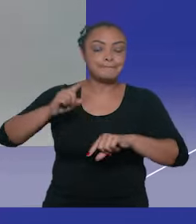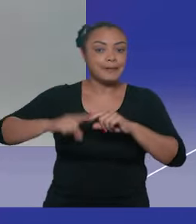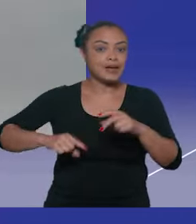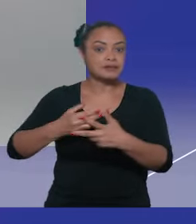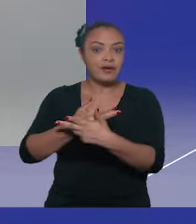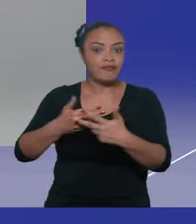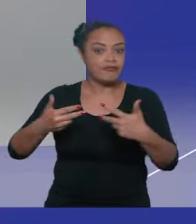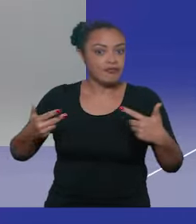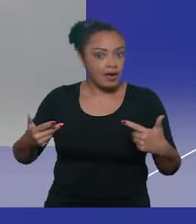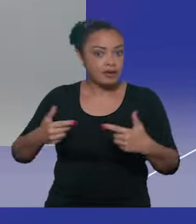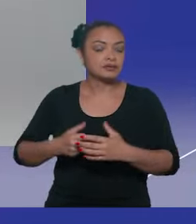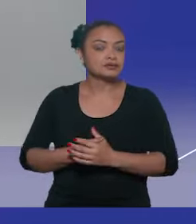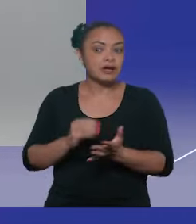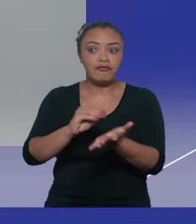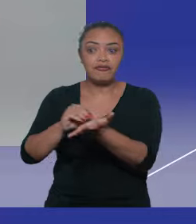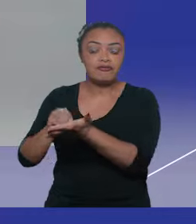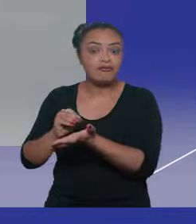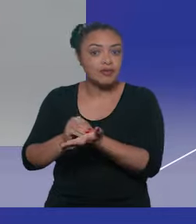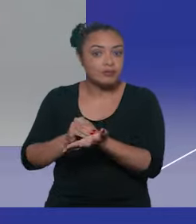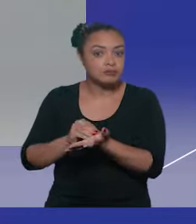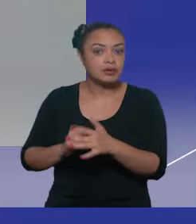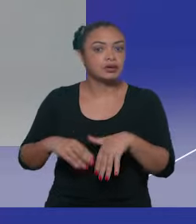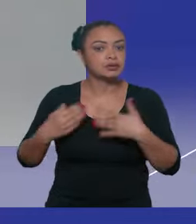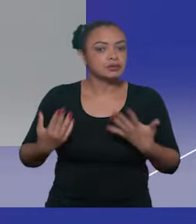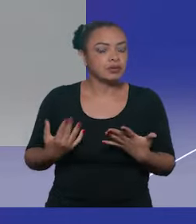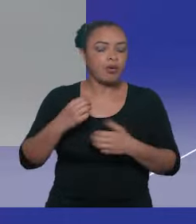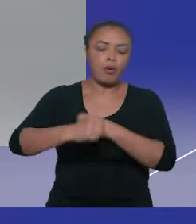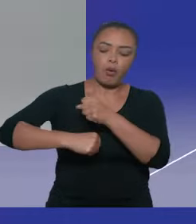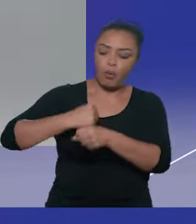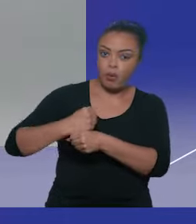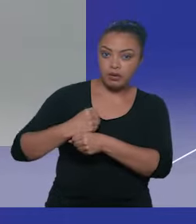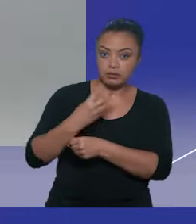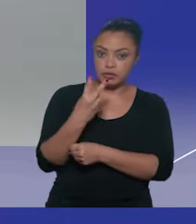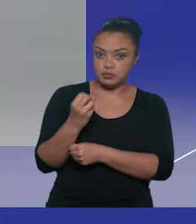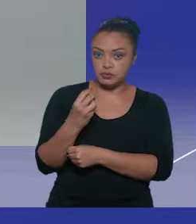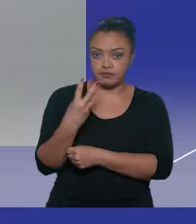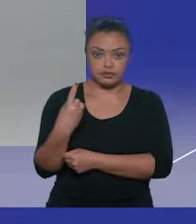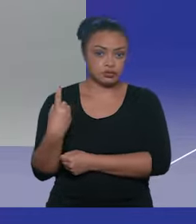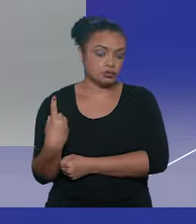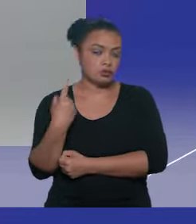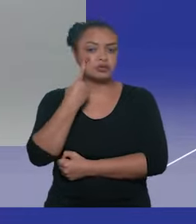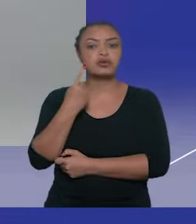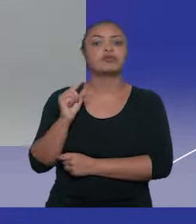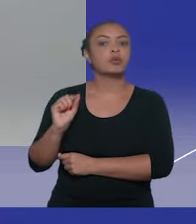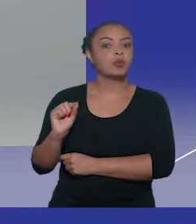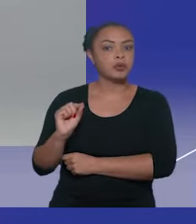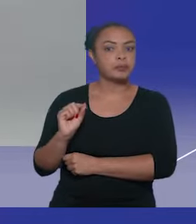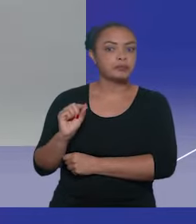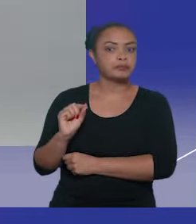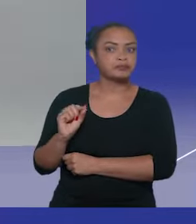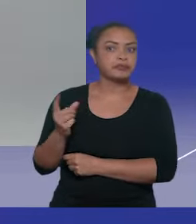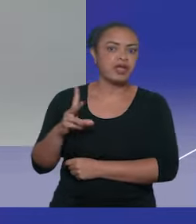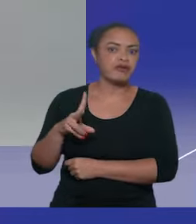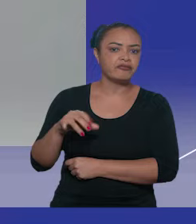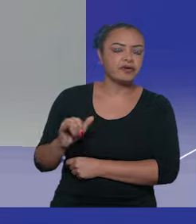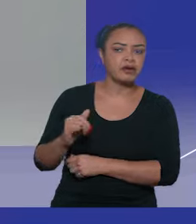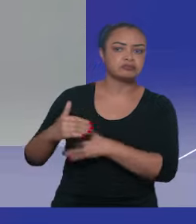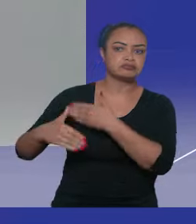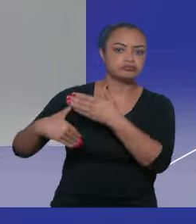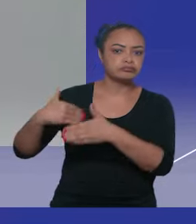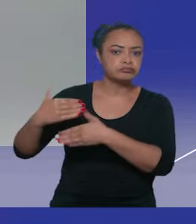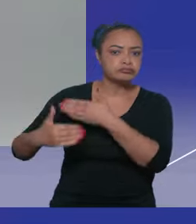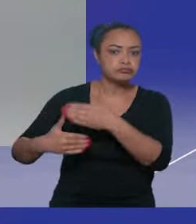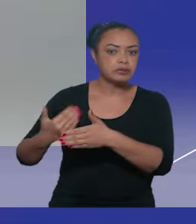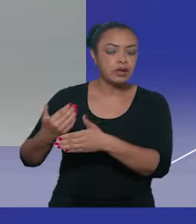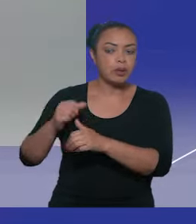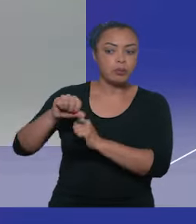para comprar online, porque tinha muita demanda. Então, 2021, a gente viu esse cenário, né? Vai encerrando 2021, vai